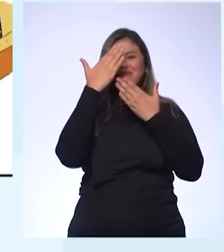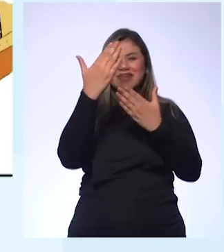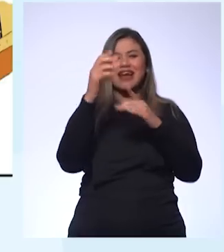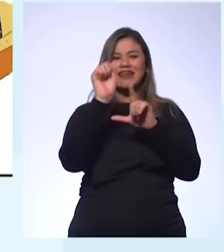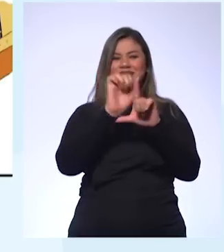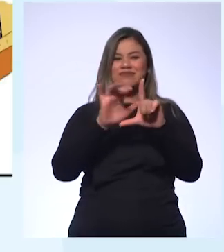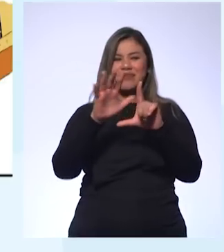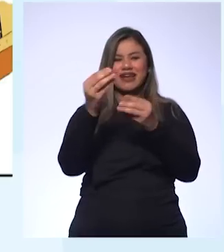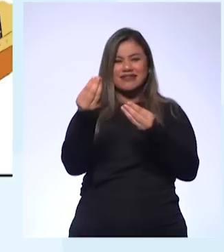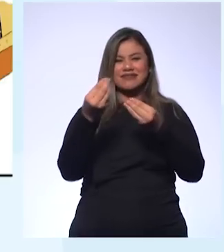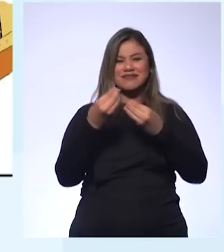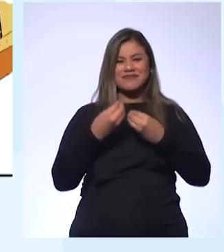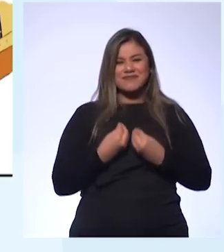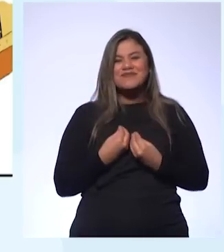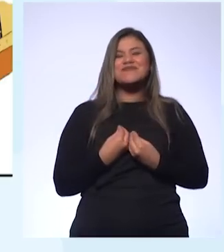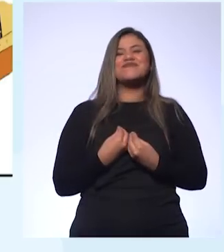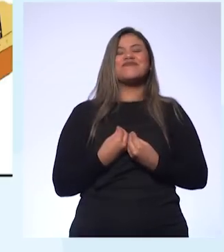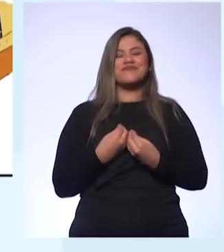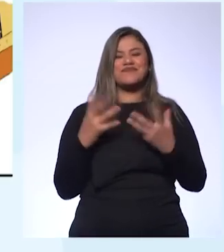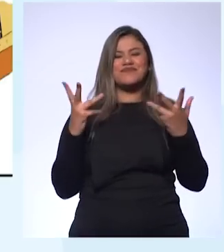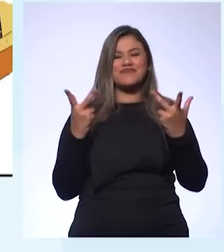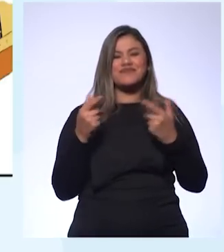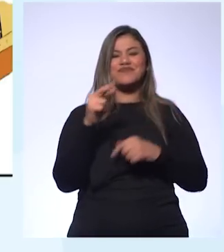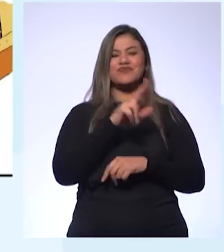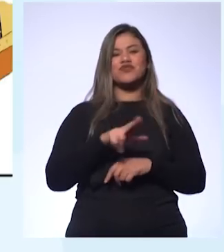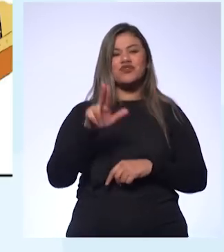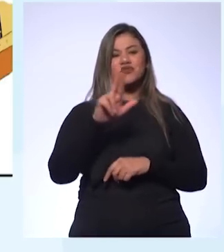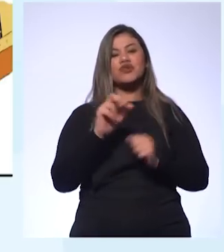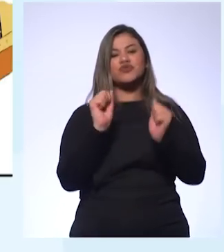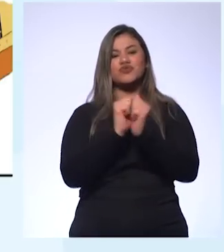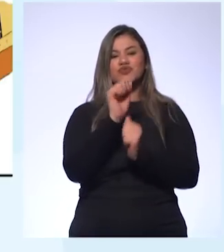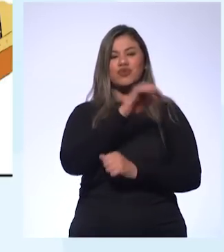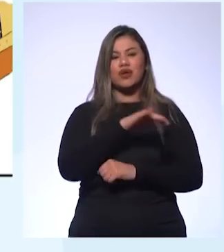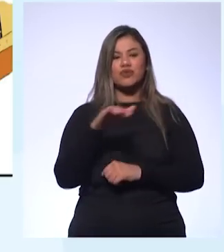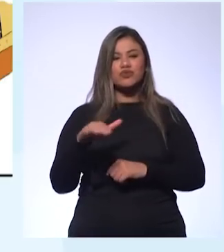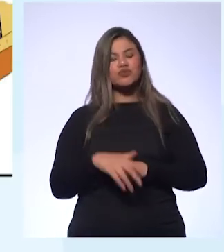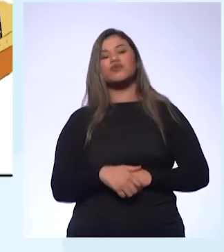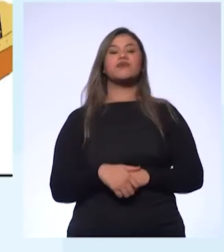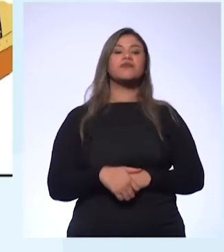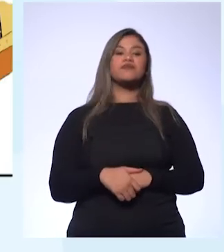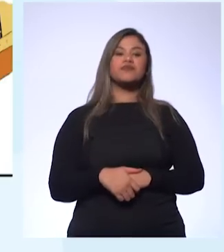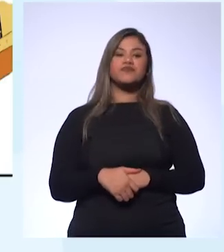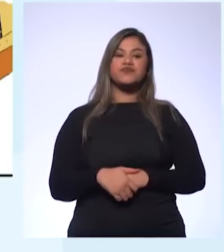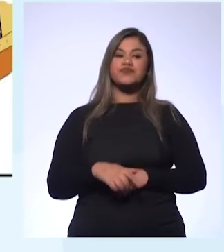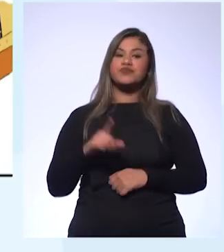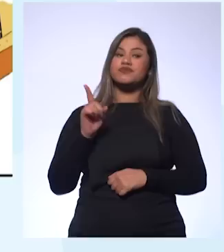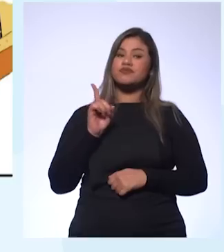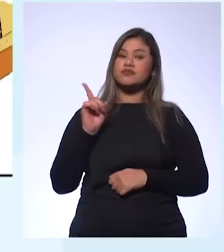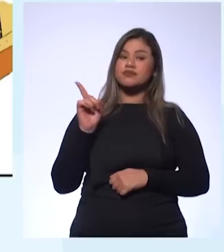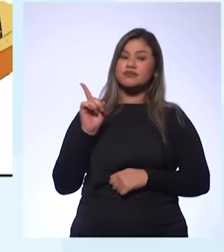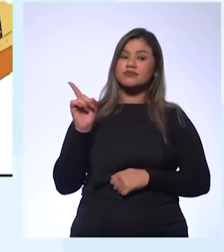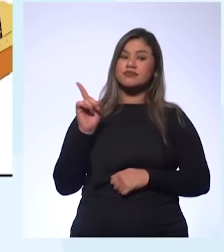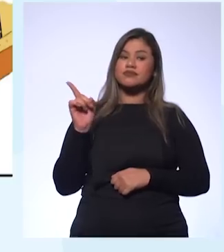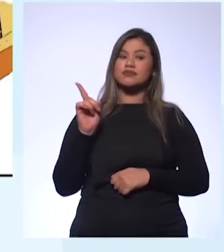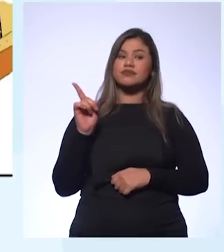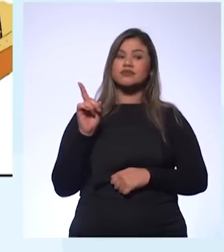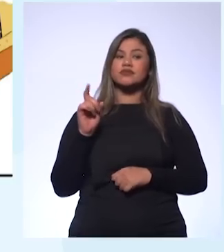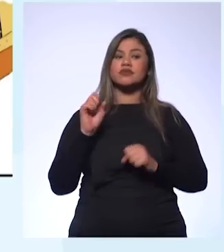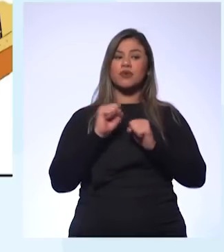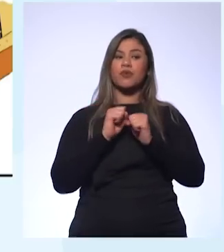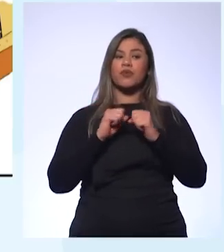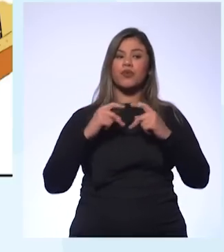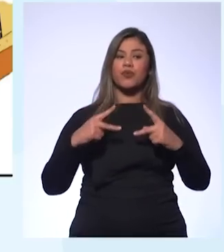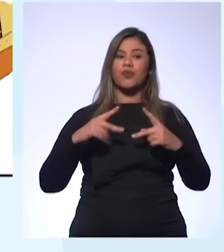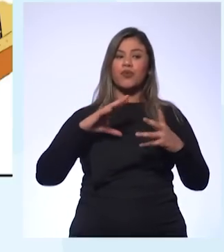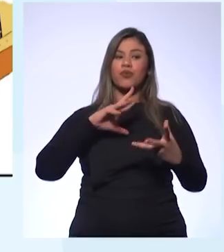seus trabalhos aqui incríveis para a gente usar com os alunos. Ele é um cartunista. Ele tem esse portal é o Mundo